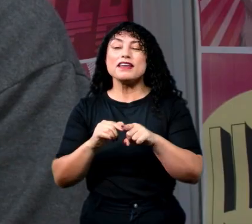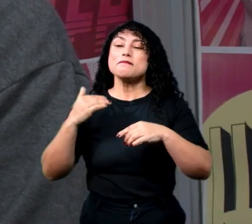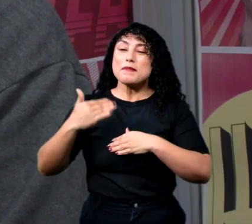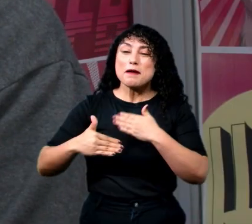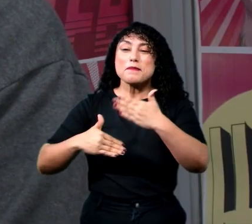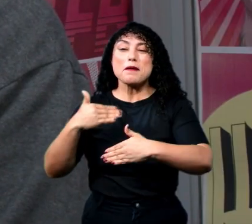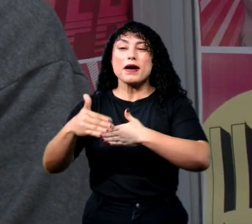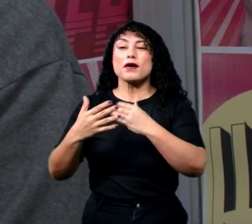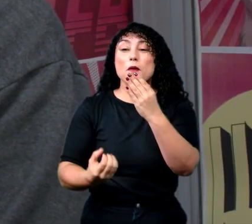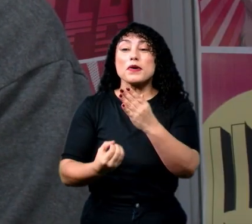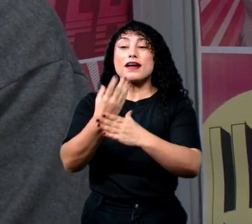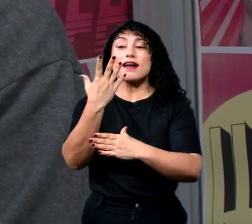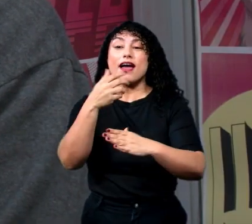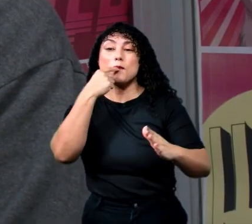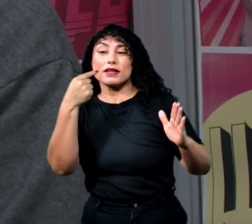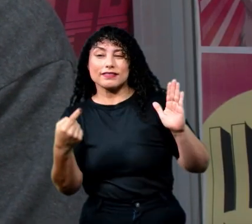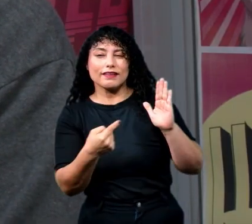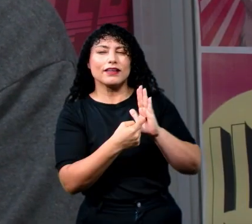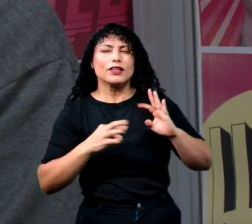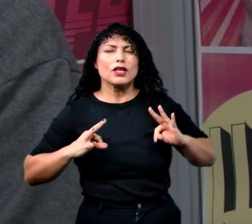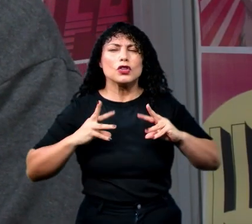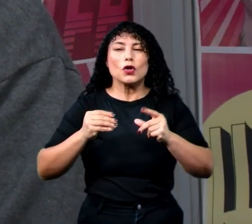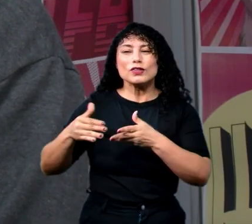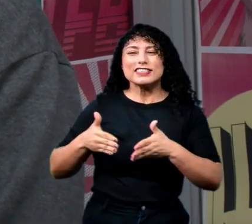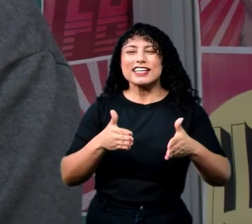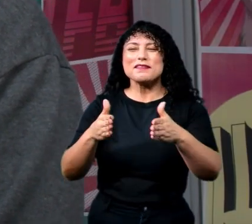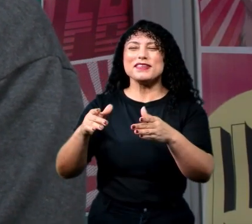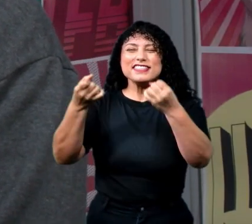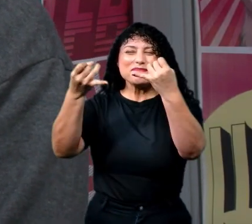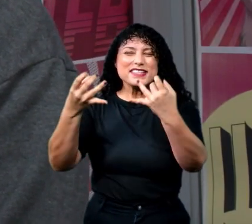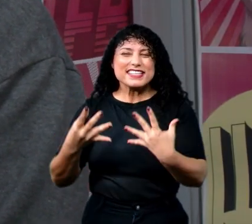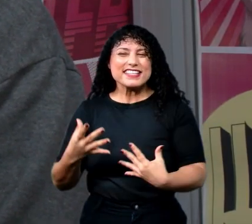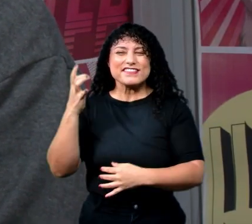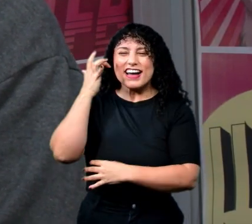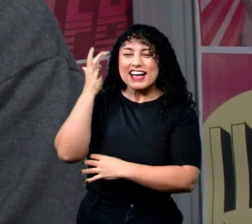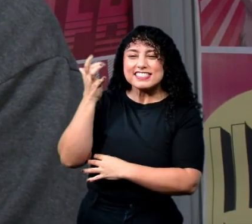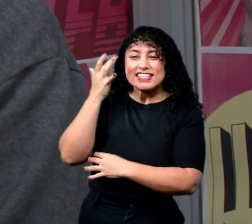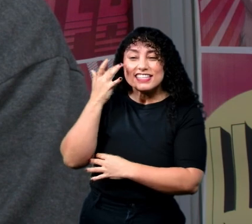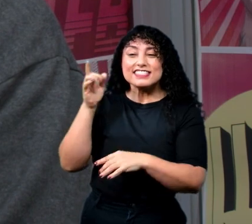de como elaborar uma denúncia, né? Tem todos os caminhos por lá também. Talvez facilite